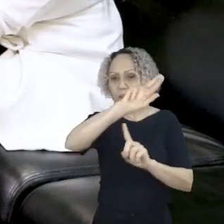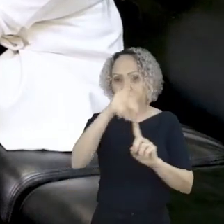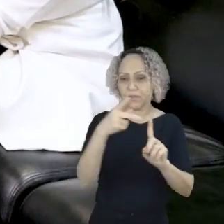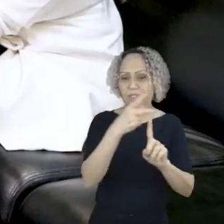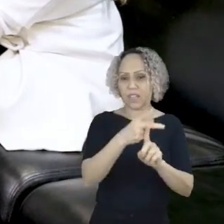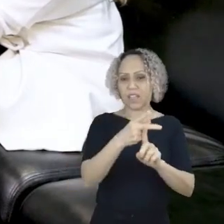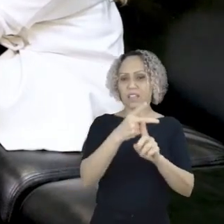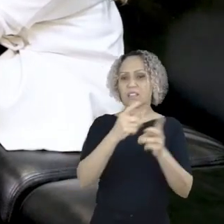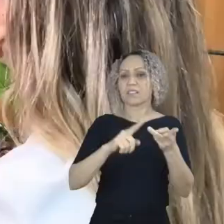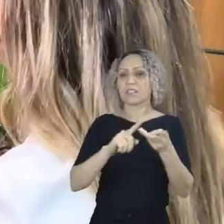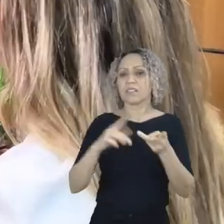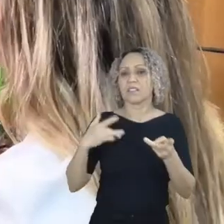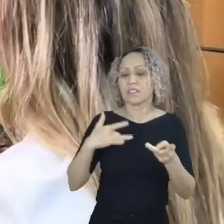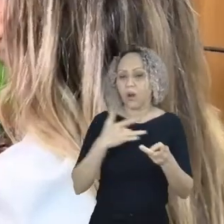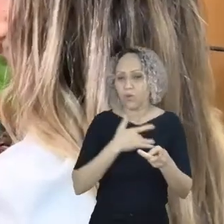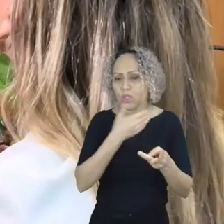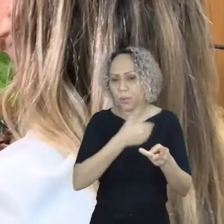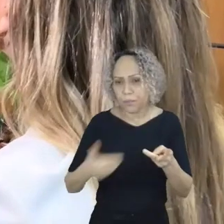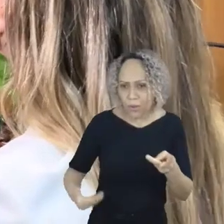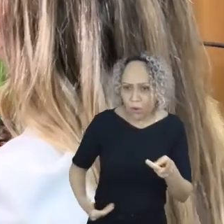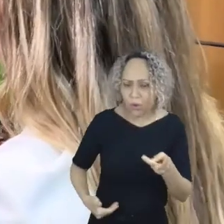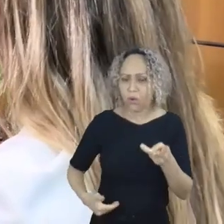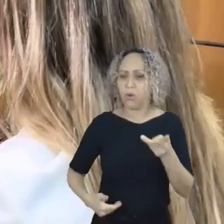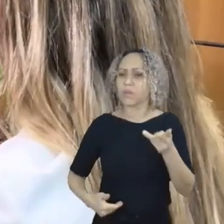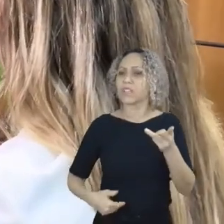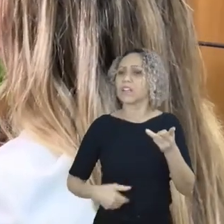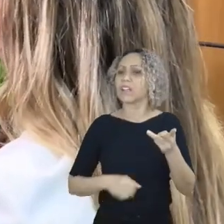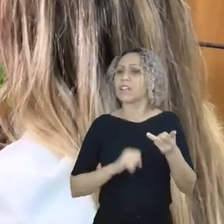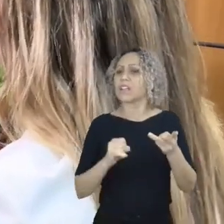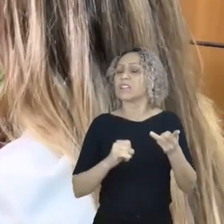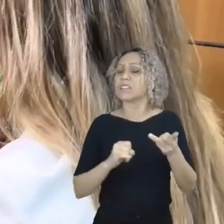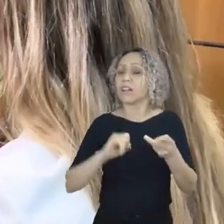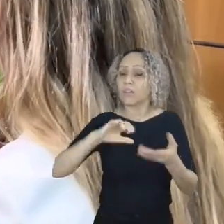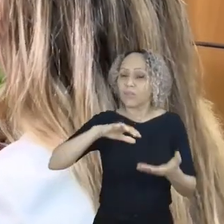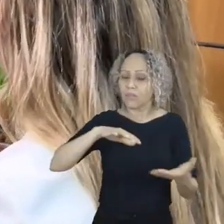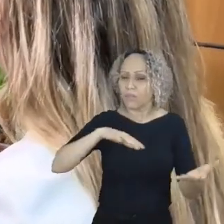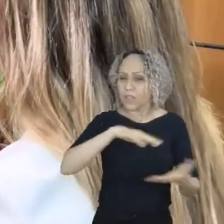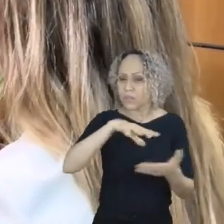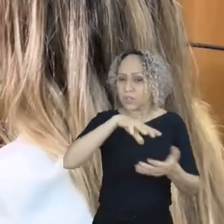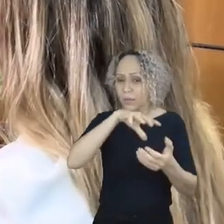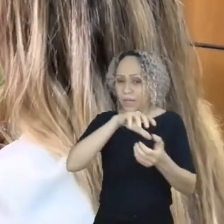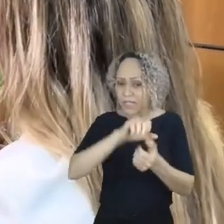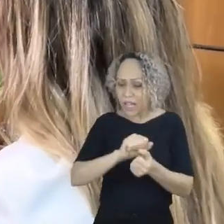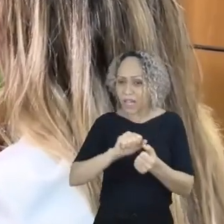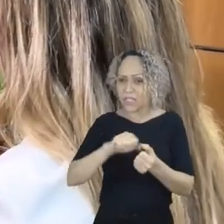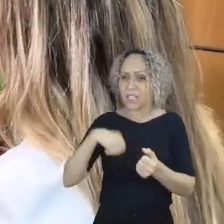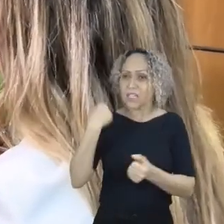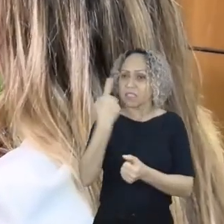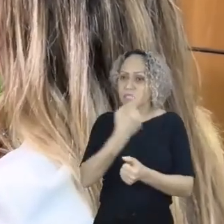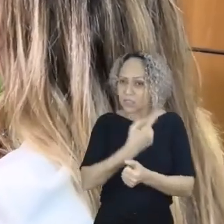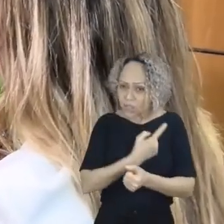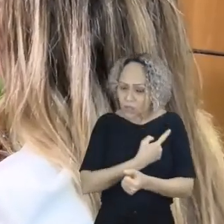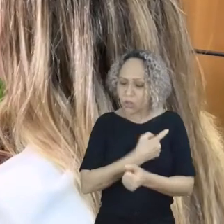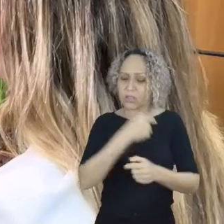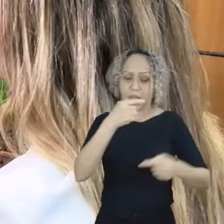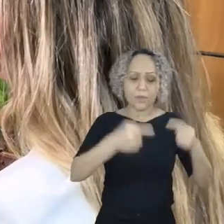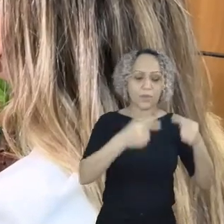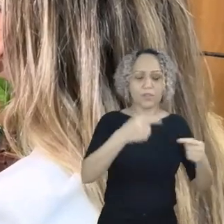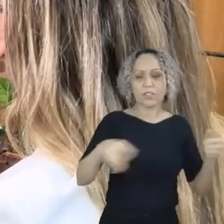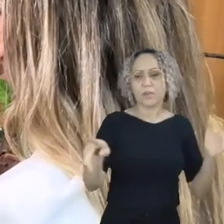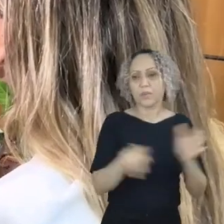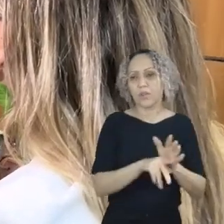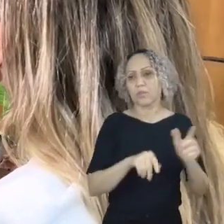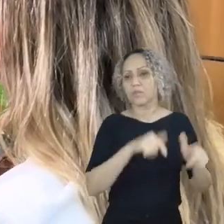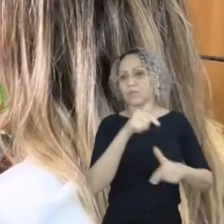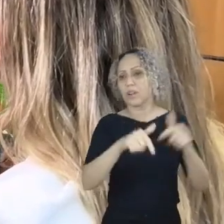saúde pública, ele cria um processo de sustentabilidade das nossas políticas. Se